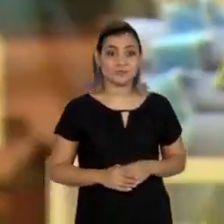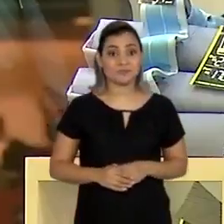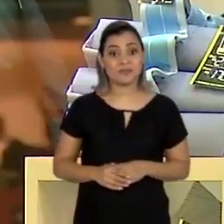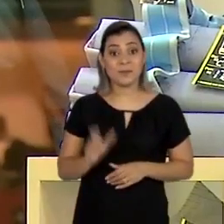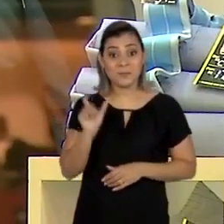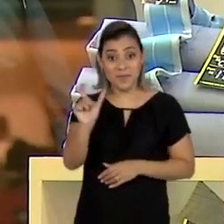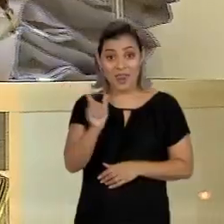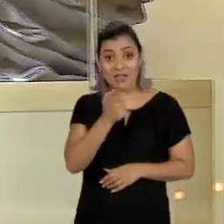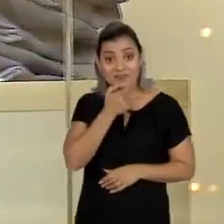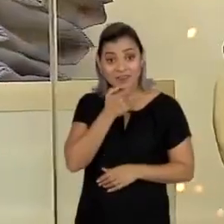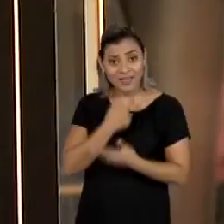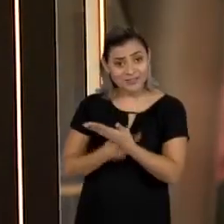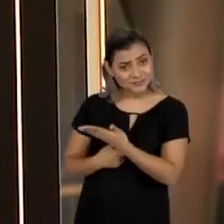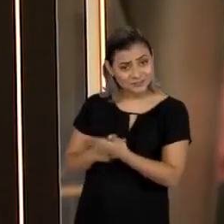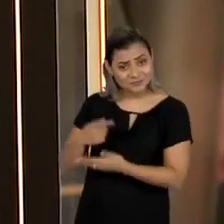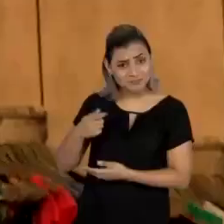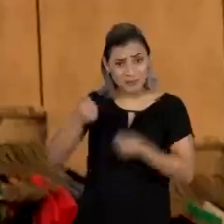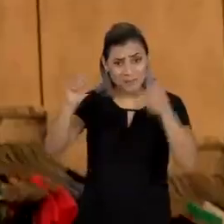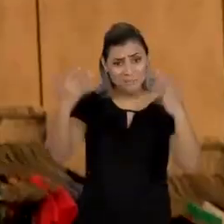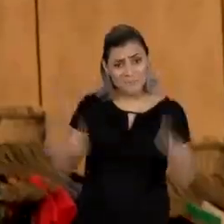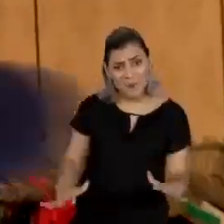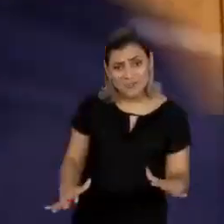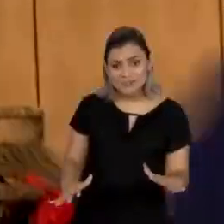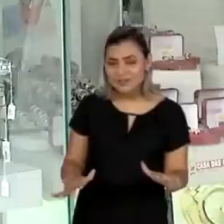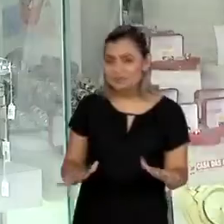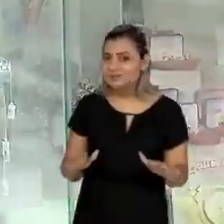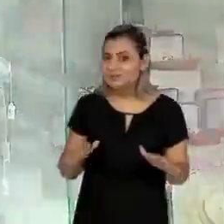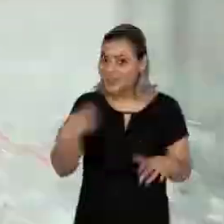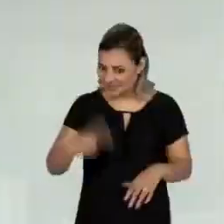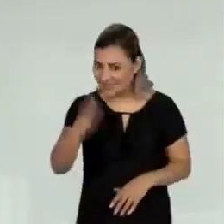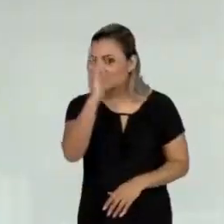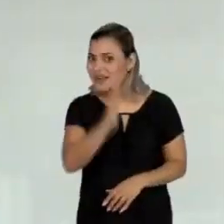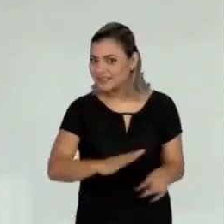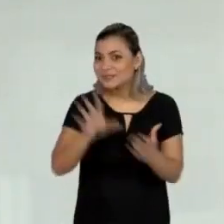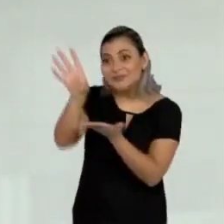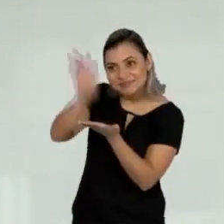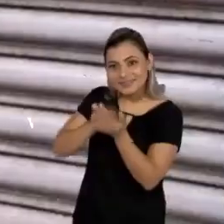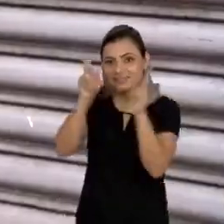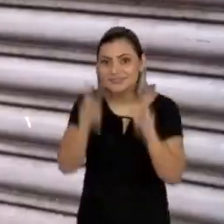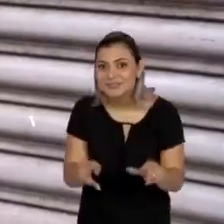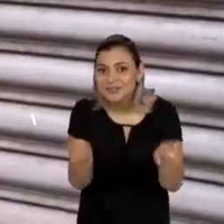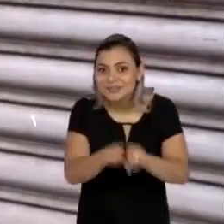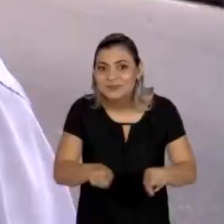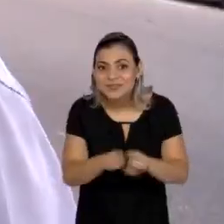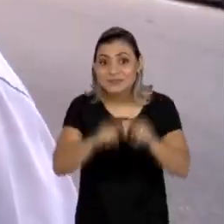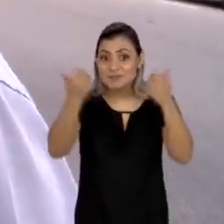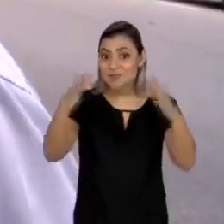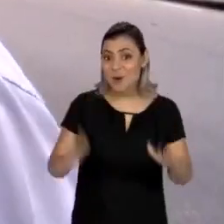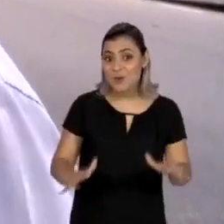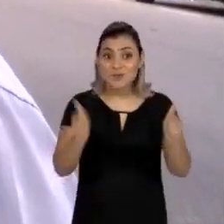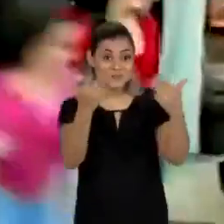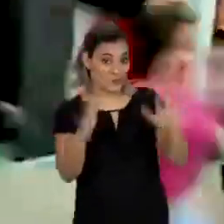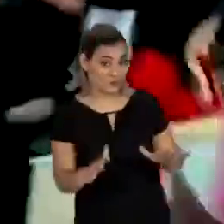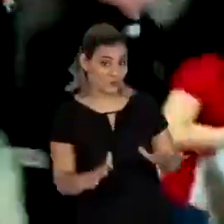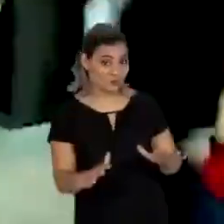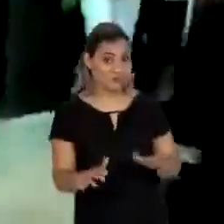em inglês está espalhado pelas lojas brasileiras e também está na boca do povo. Black Friday. Black